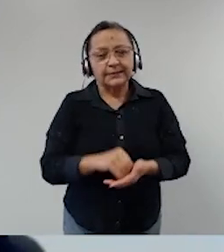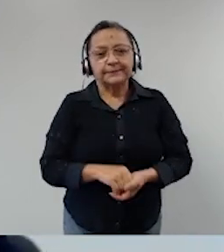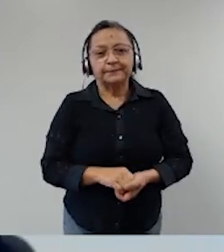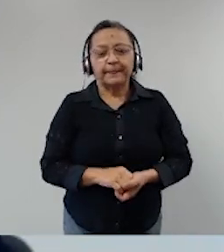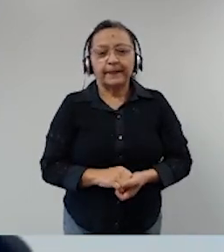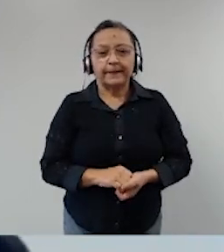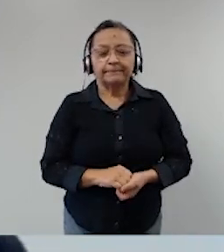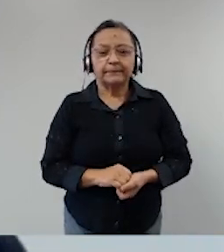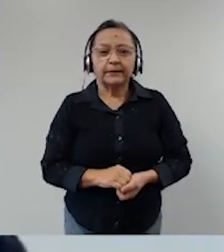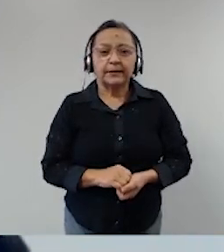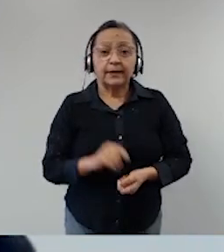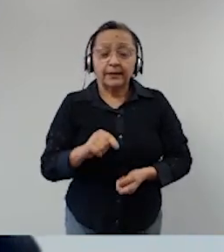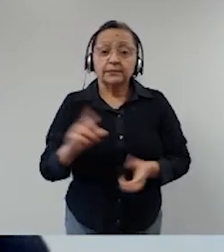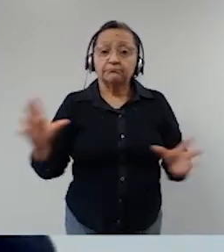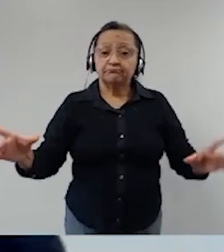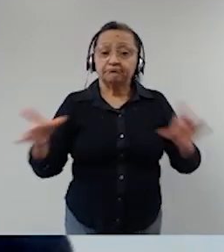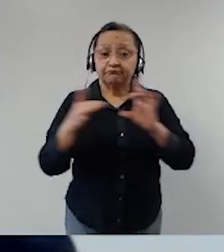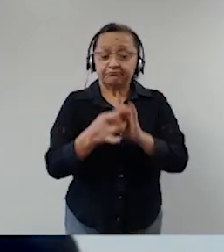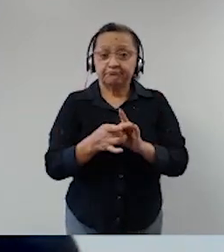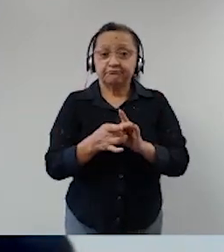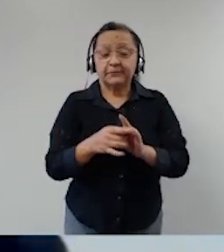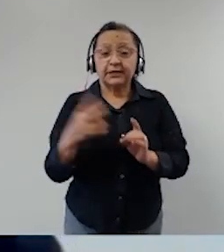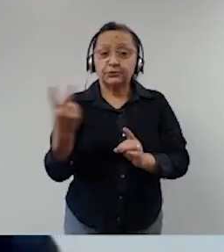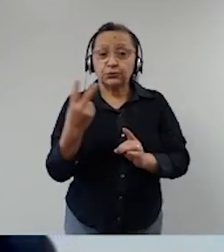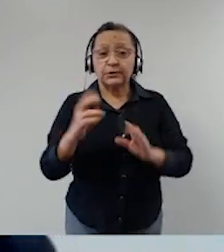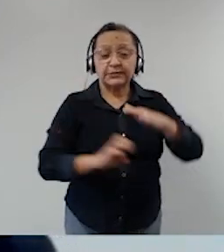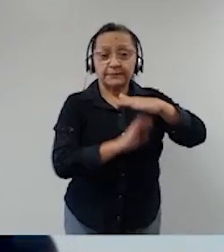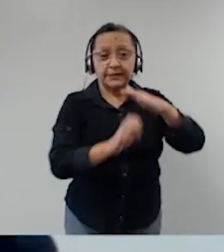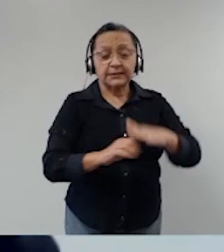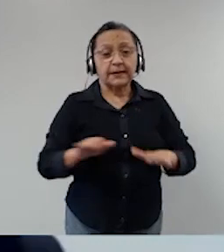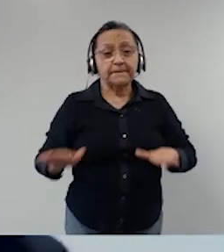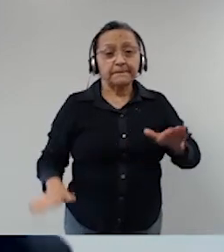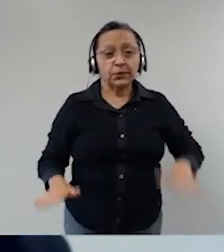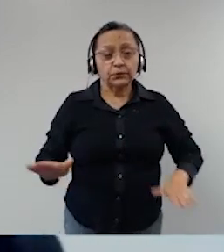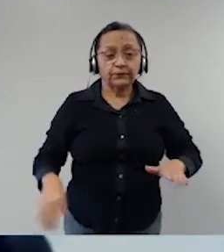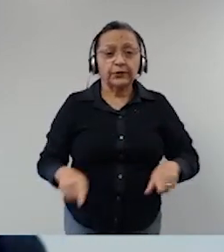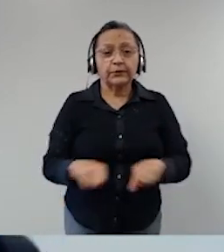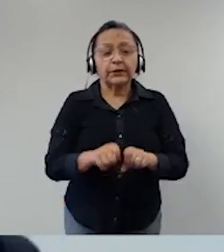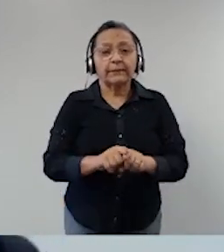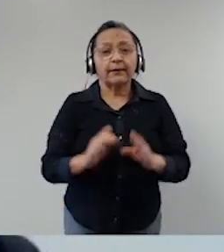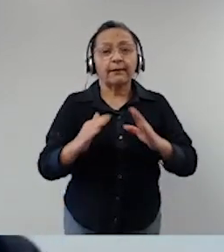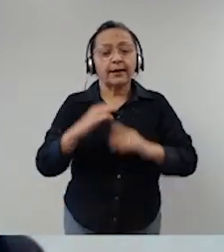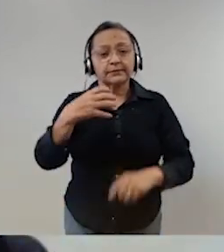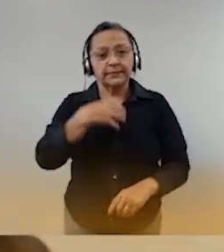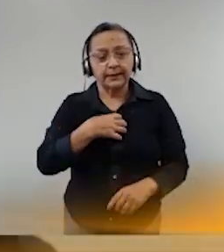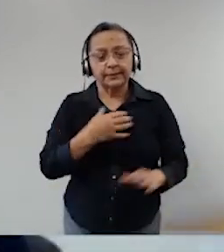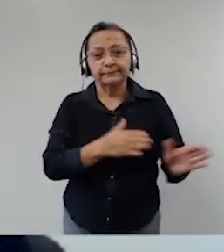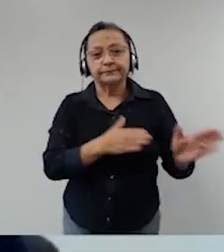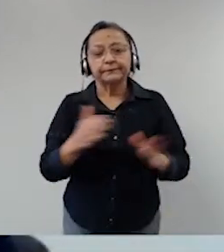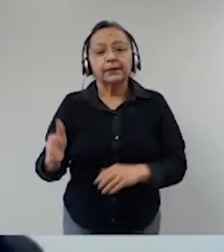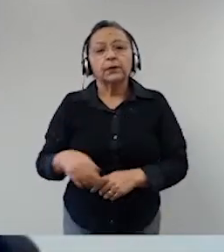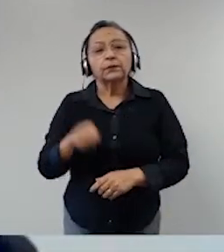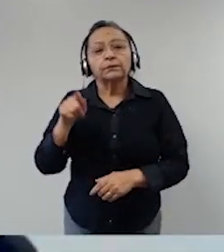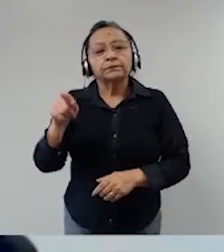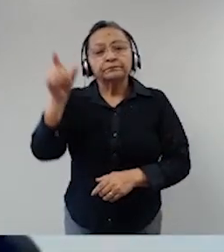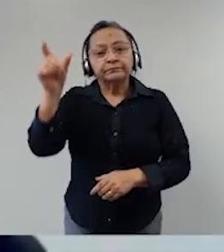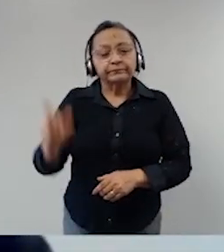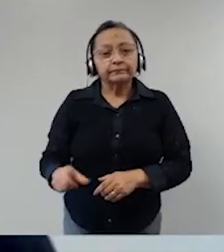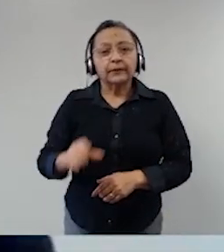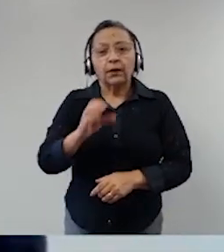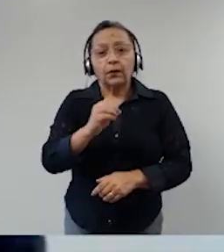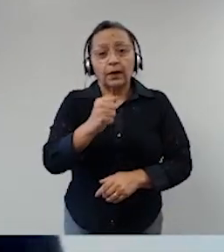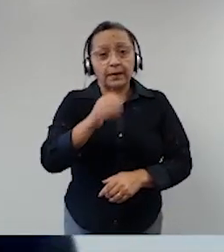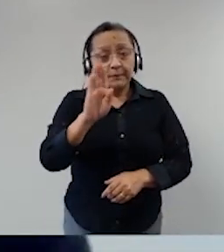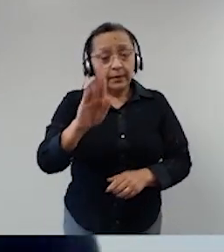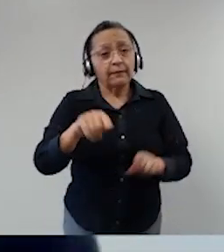Bahia. Naturalmente, o presidente Felipe Santa Cruz e a diretoria do Conselho Federal da Ordem dos Advogados do Brasil,